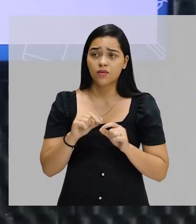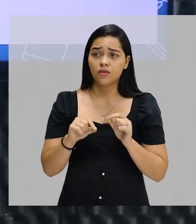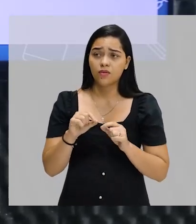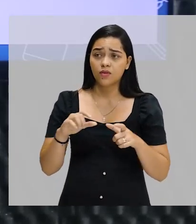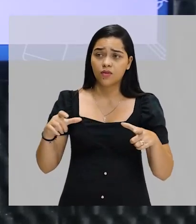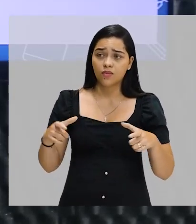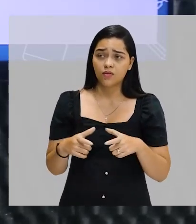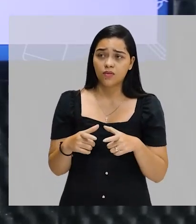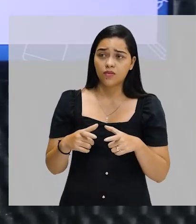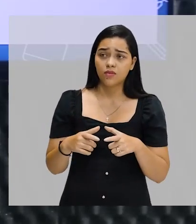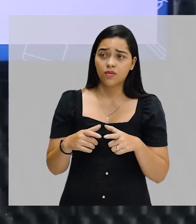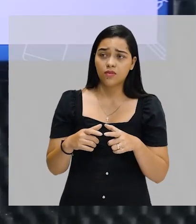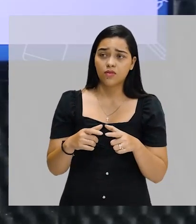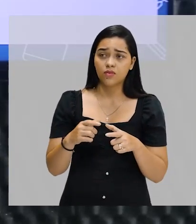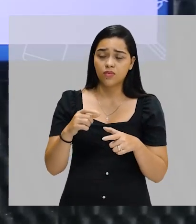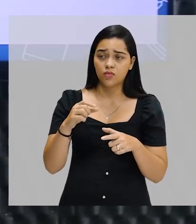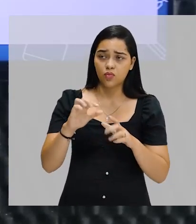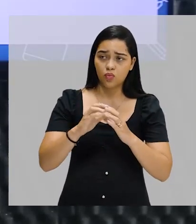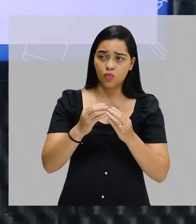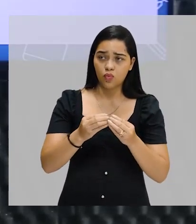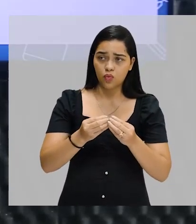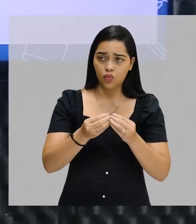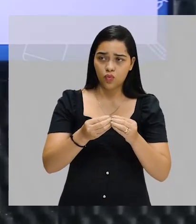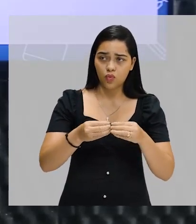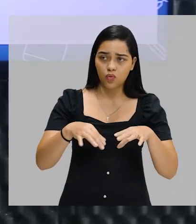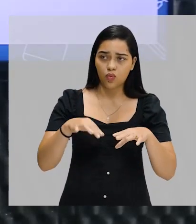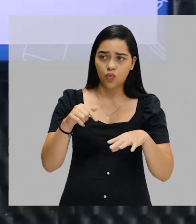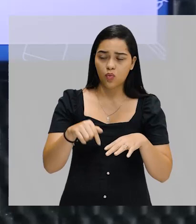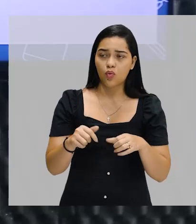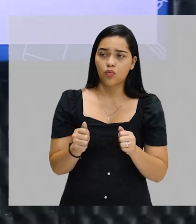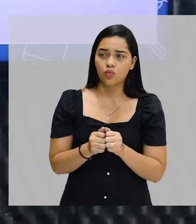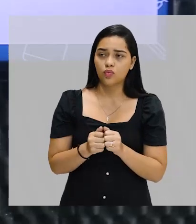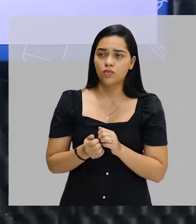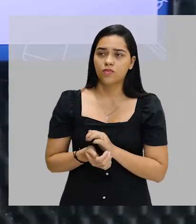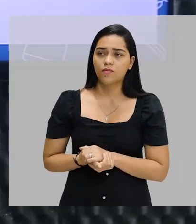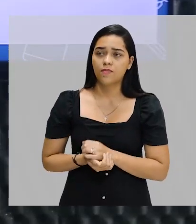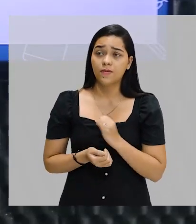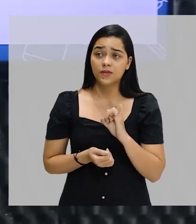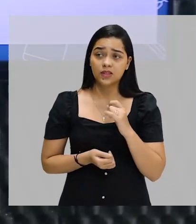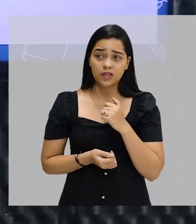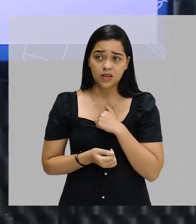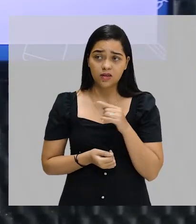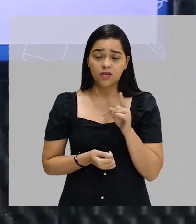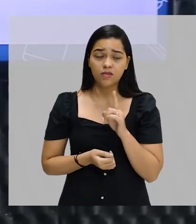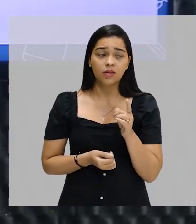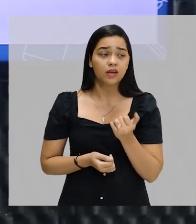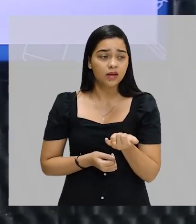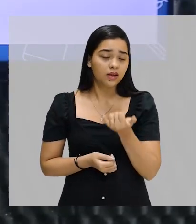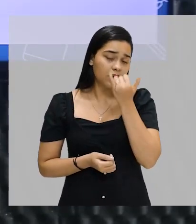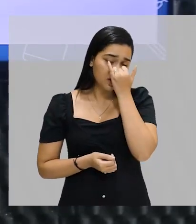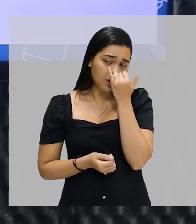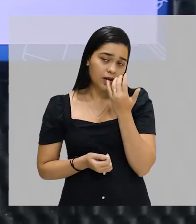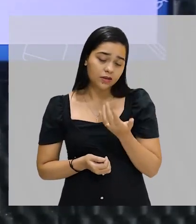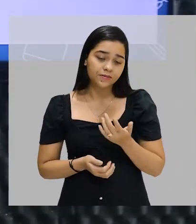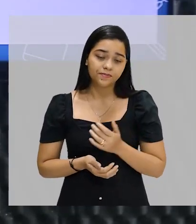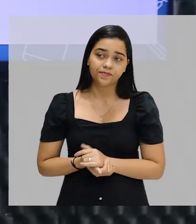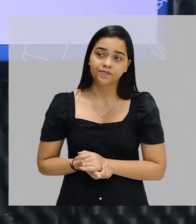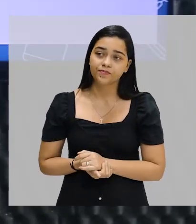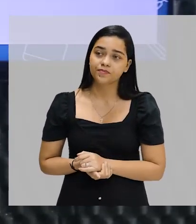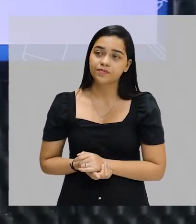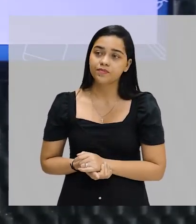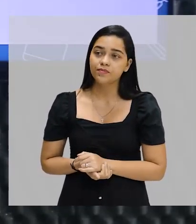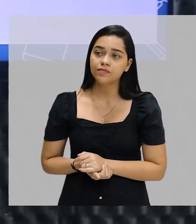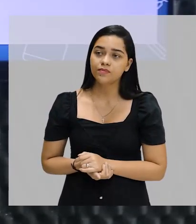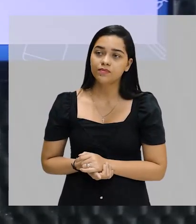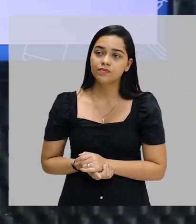bife que você coloca um ovo frito em cima. Aliás, acompanha um ovo frito, se eu não estiver enganada, se não me falha a memória. Mas eu acho que é